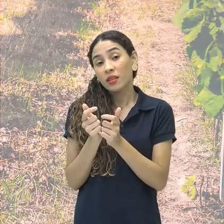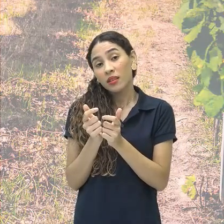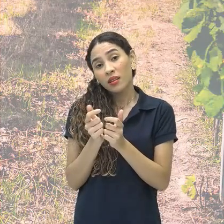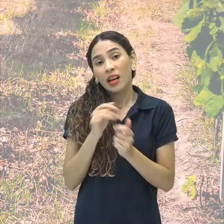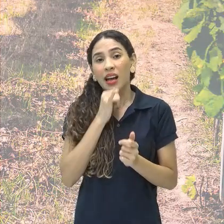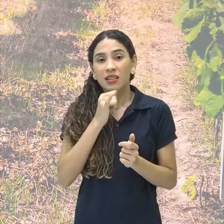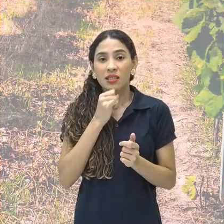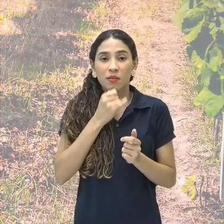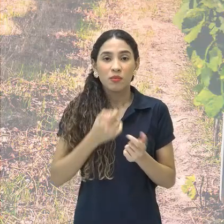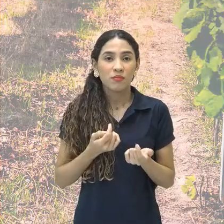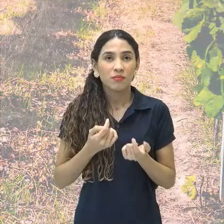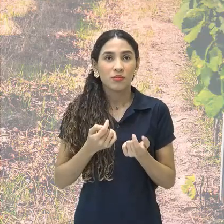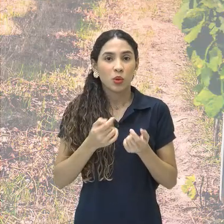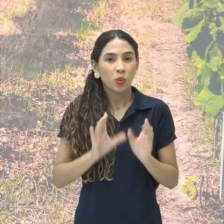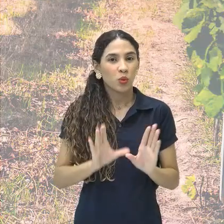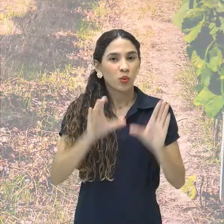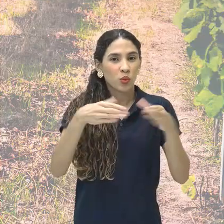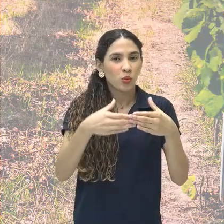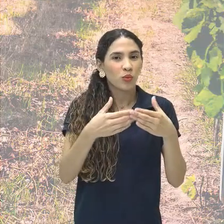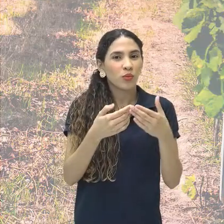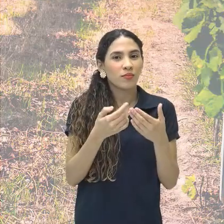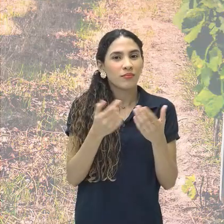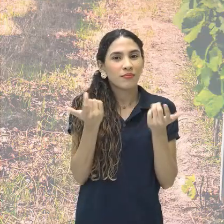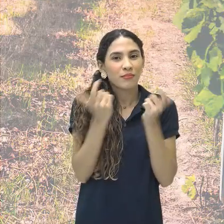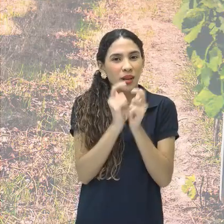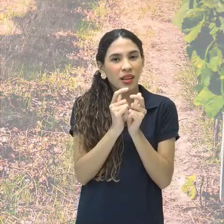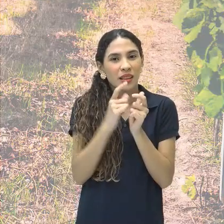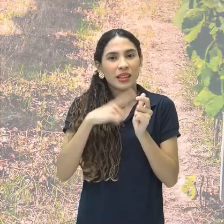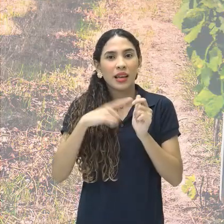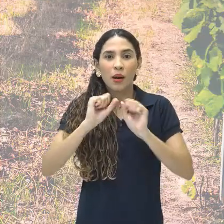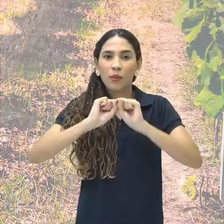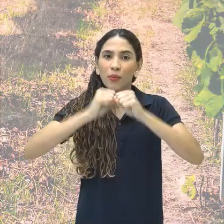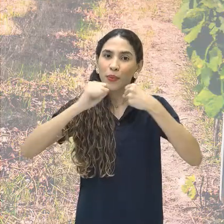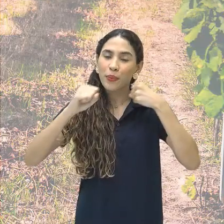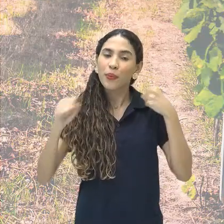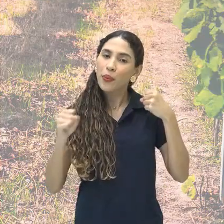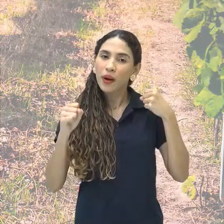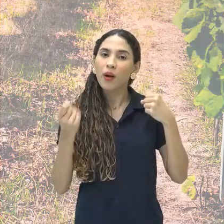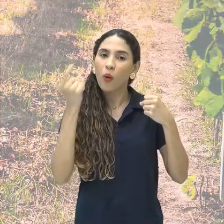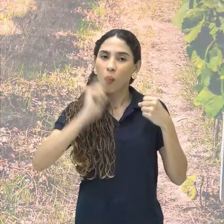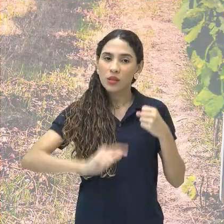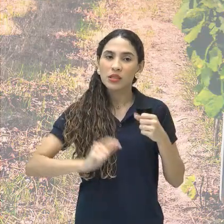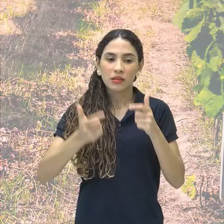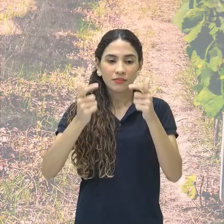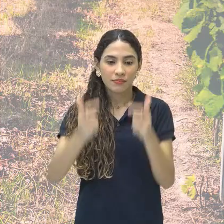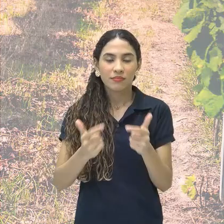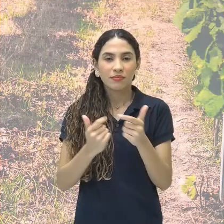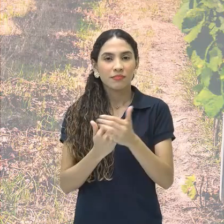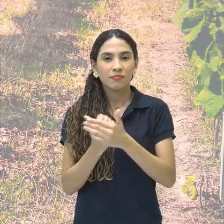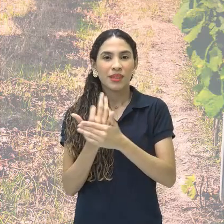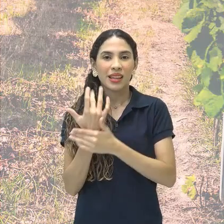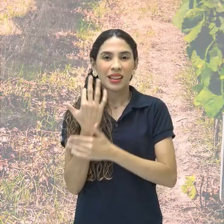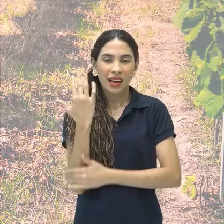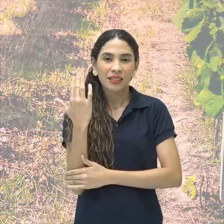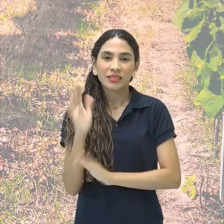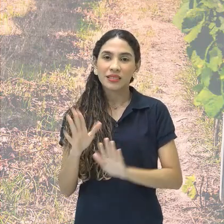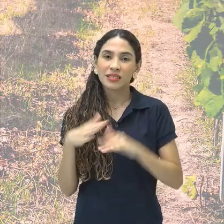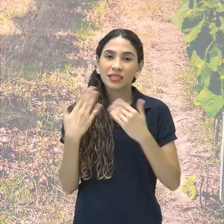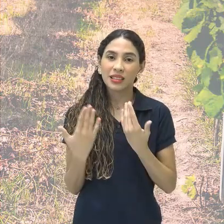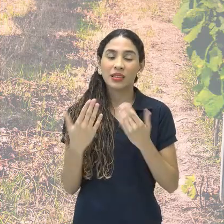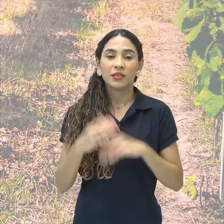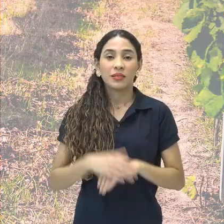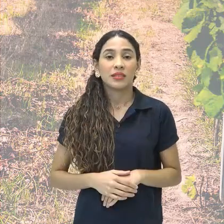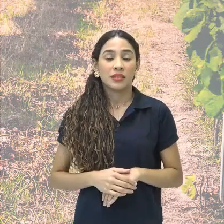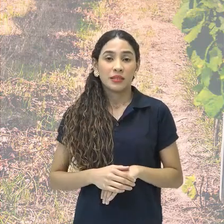Enquanto pequenos grupos têm uma vasta extensão de terra para plantar. Né? E aí, esses que